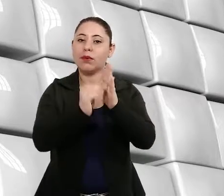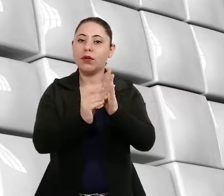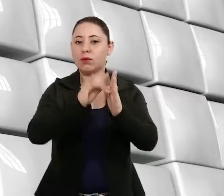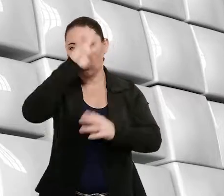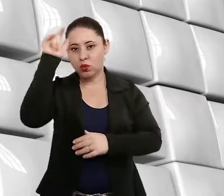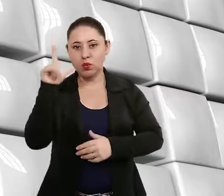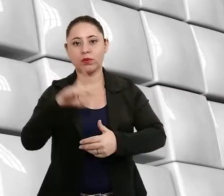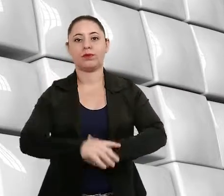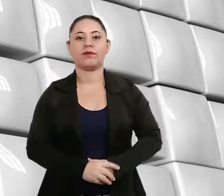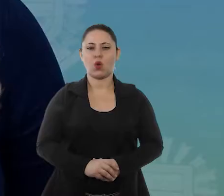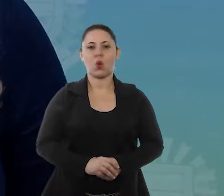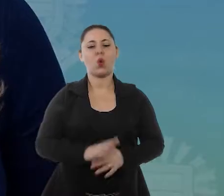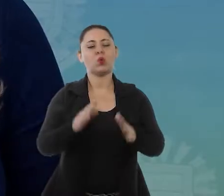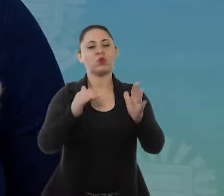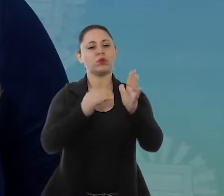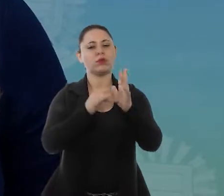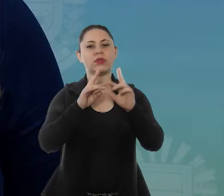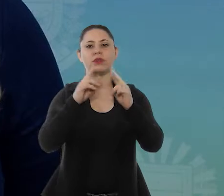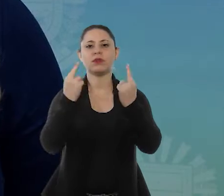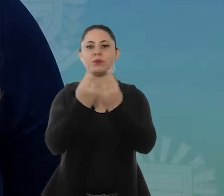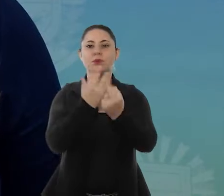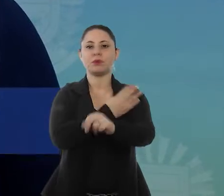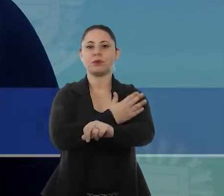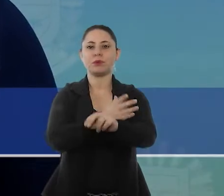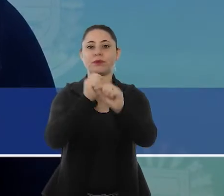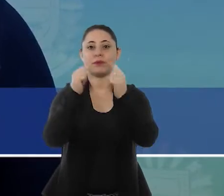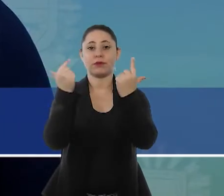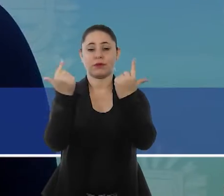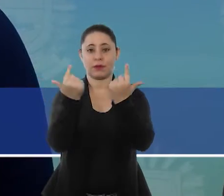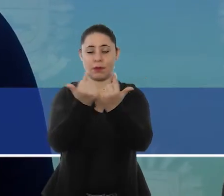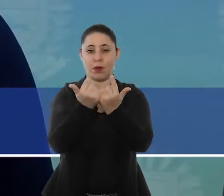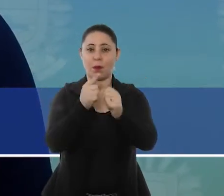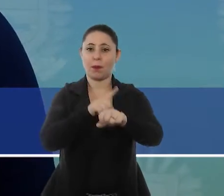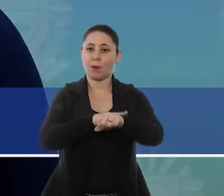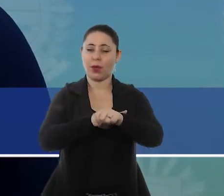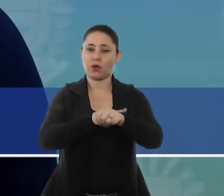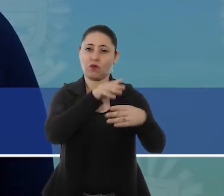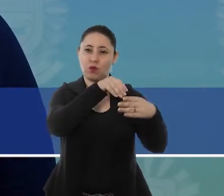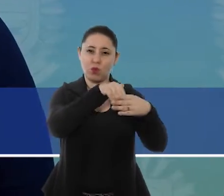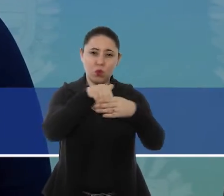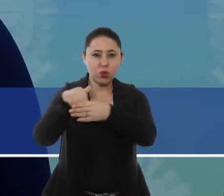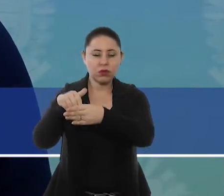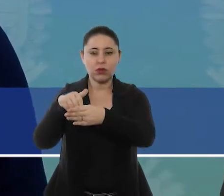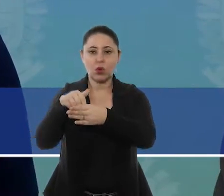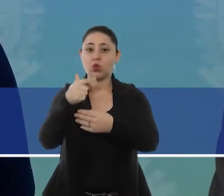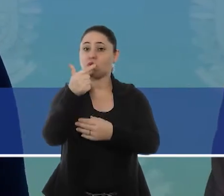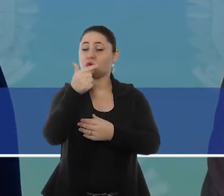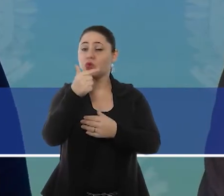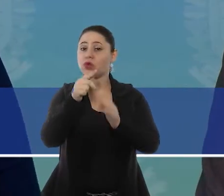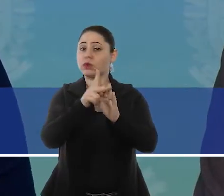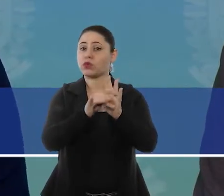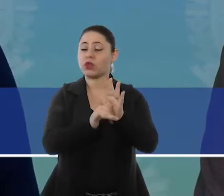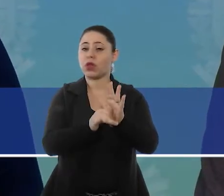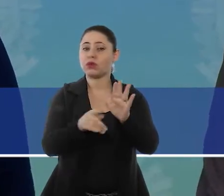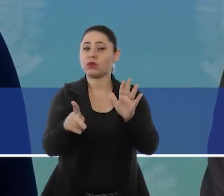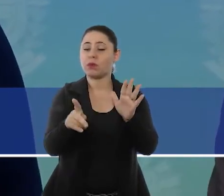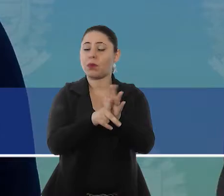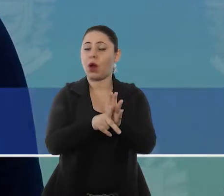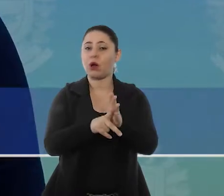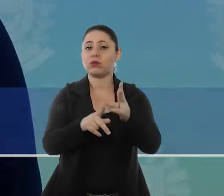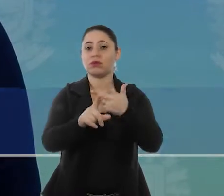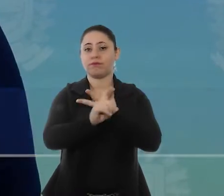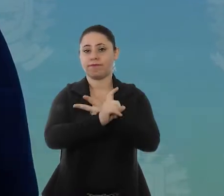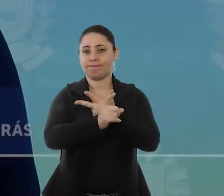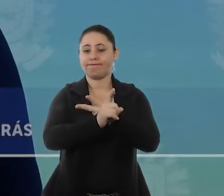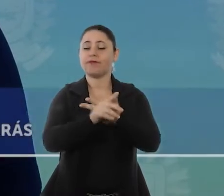baratos em Mato Grosso do Sul. Na última sessão plenária aqui da Assembleia Legislativa, durante a ordem do dia, 2 projetos